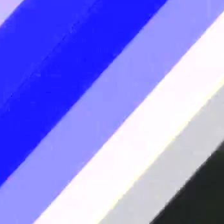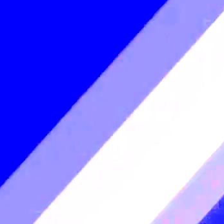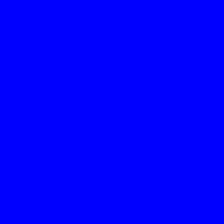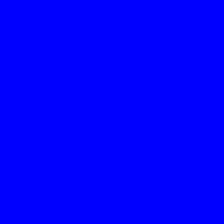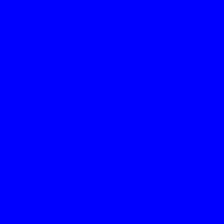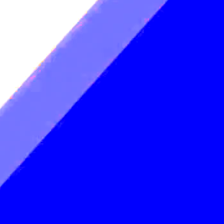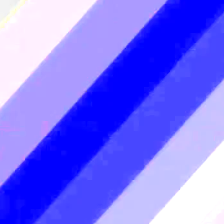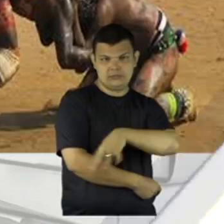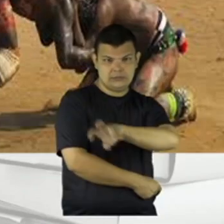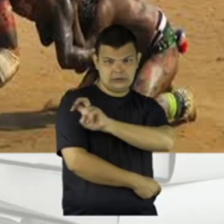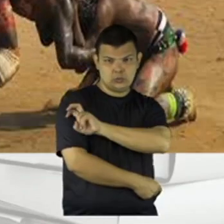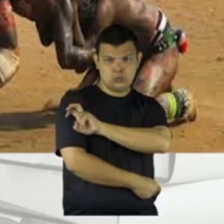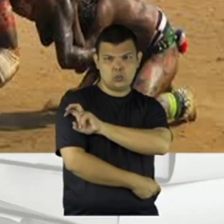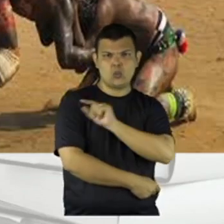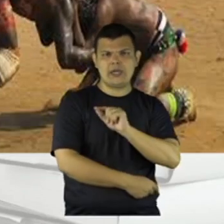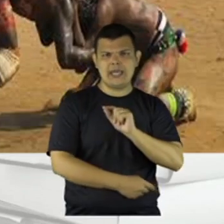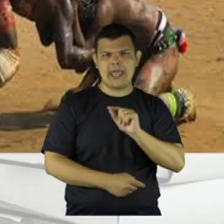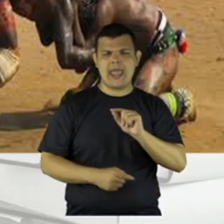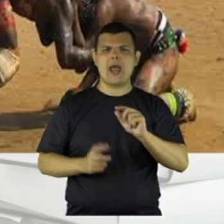as lutas.